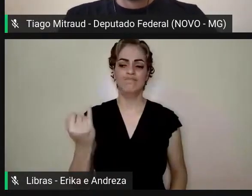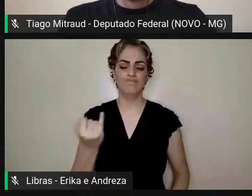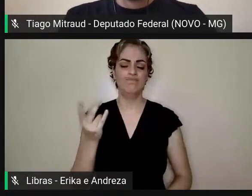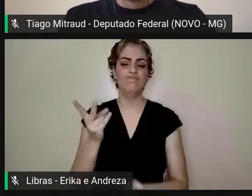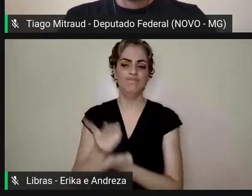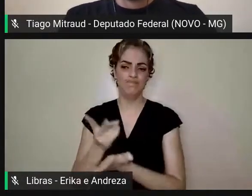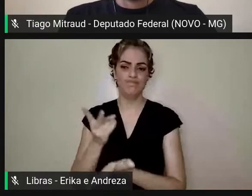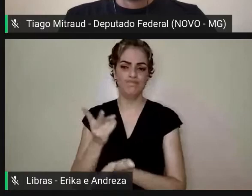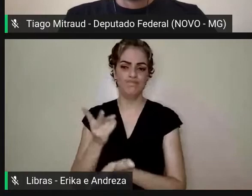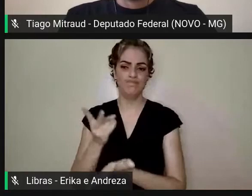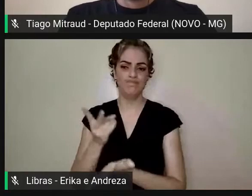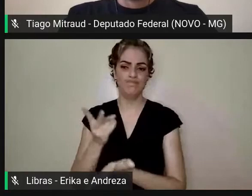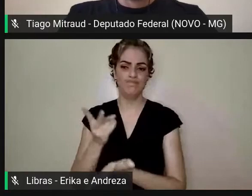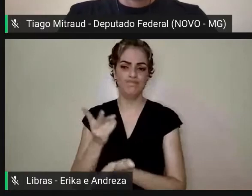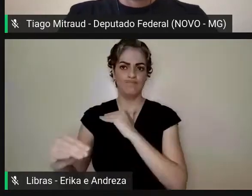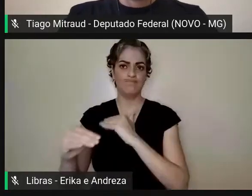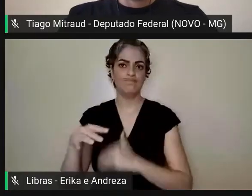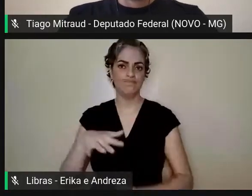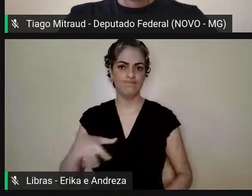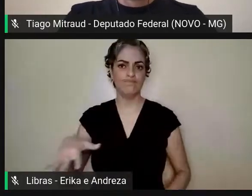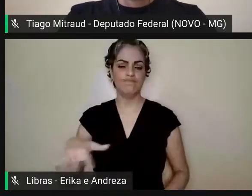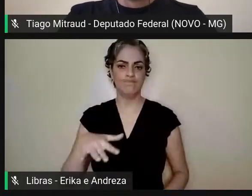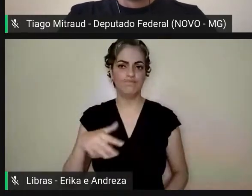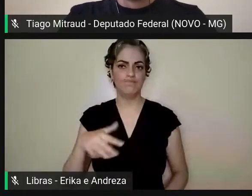dos servidores públicos no Brasil.